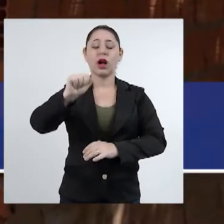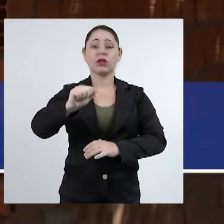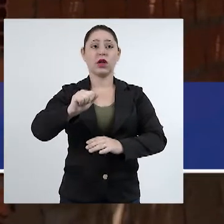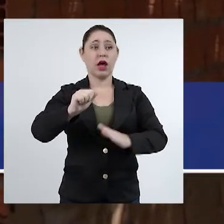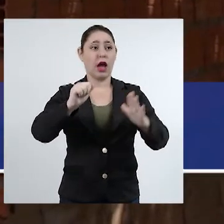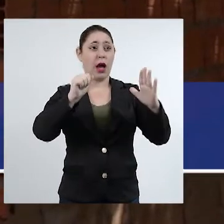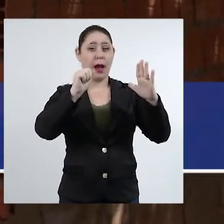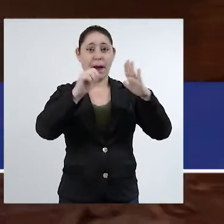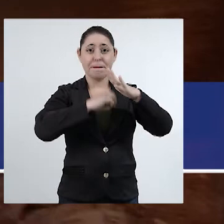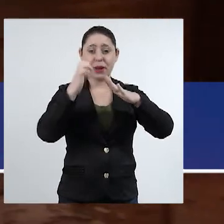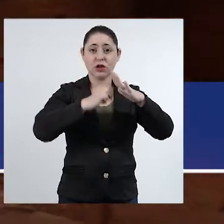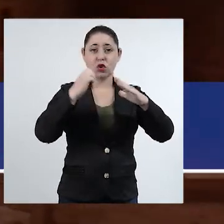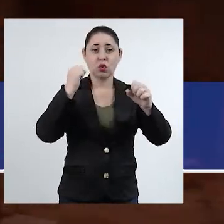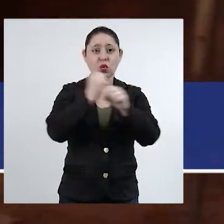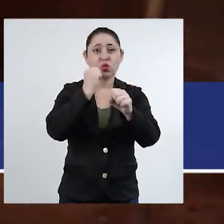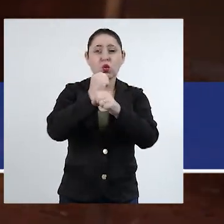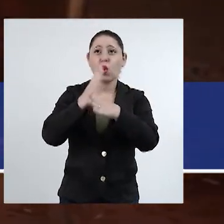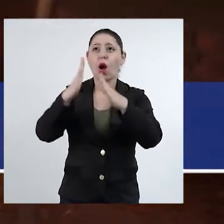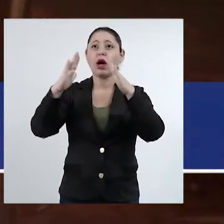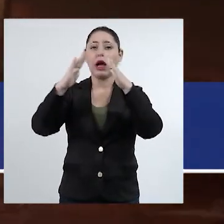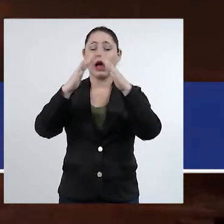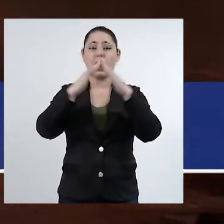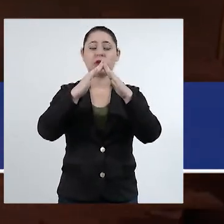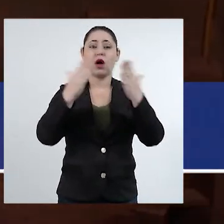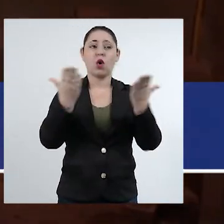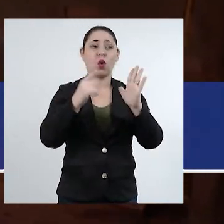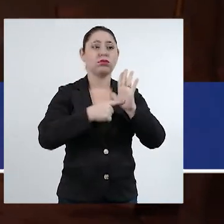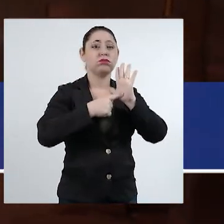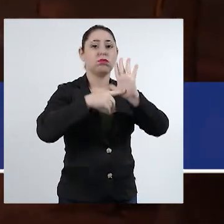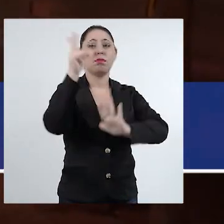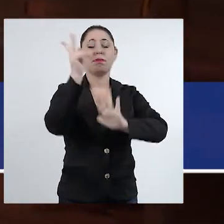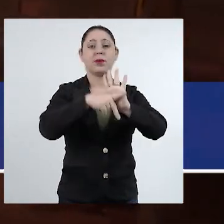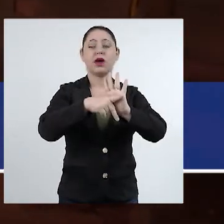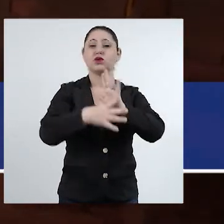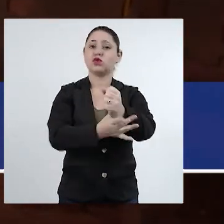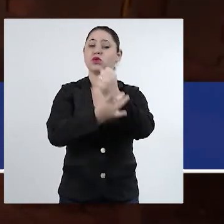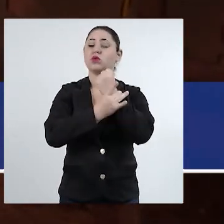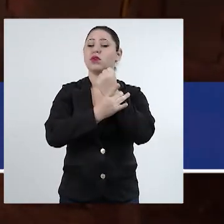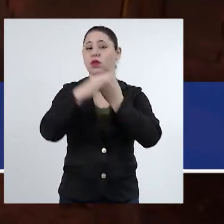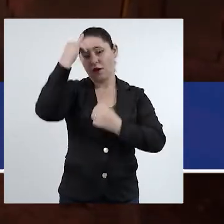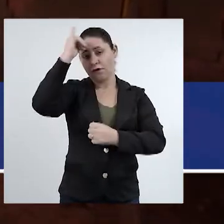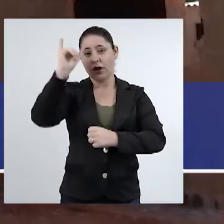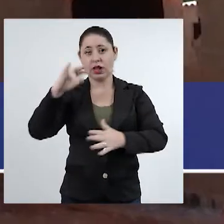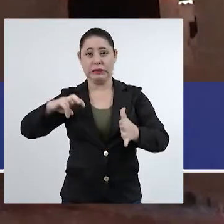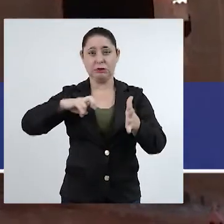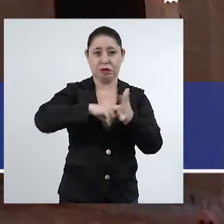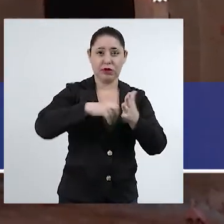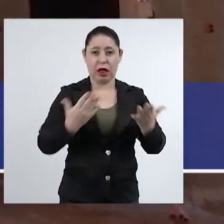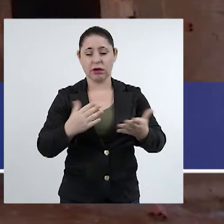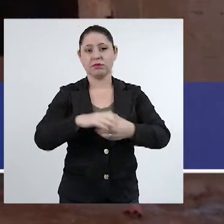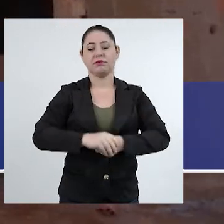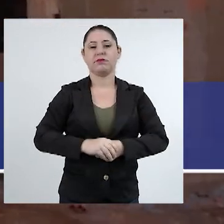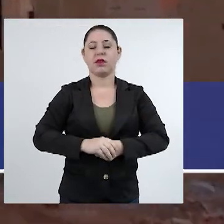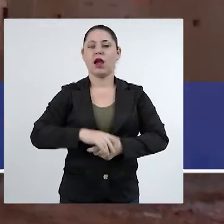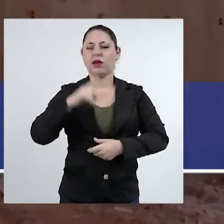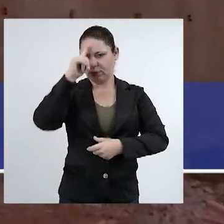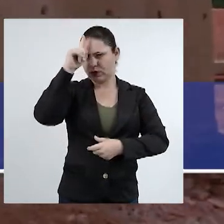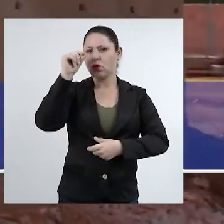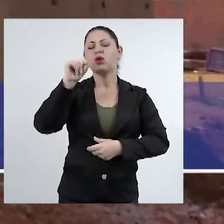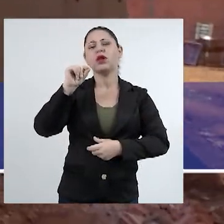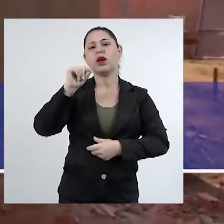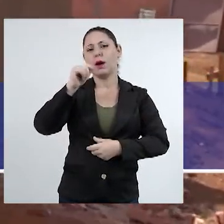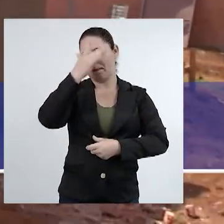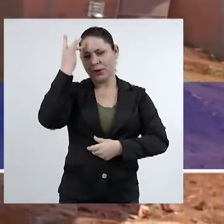de construção civil agora devem encaminhar aos seus clientes os seus planos de segurança e prevenção a acidentes. A ideia é que os